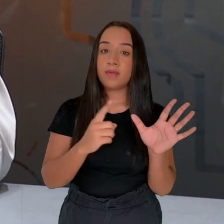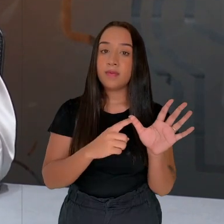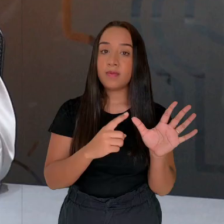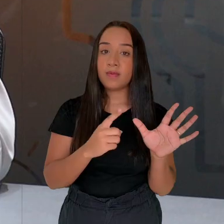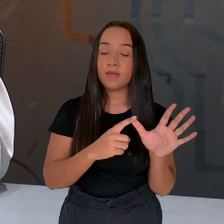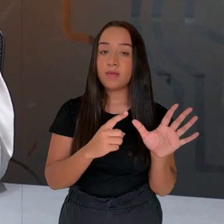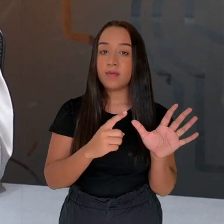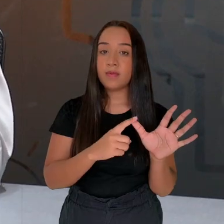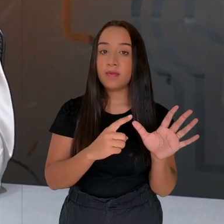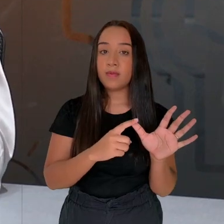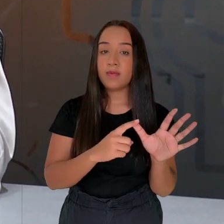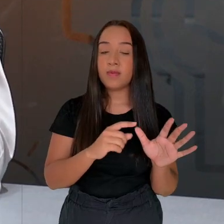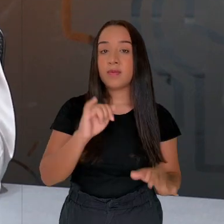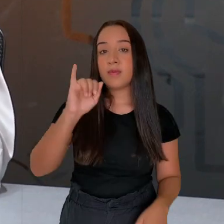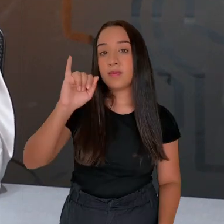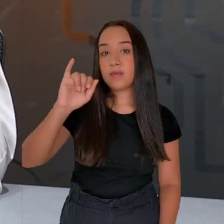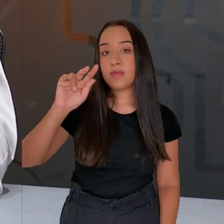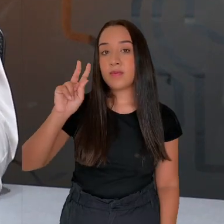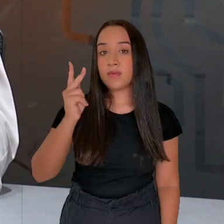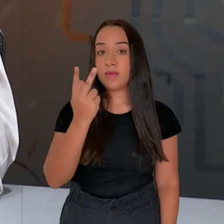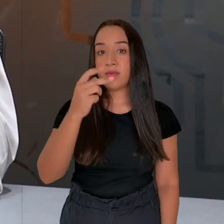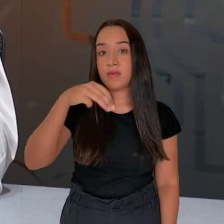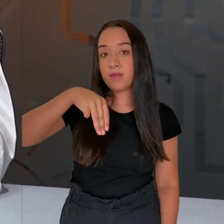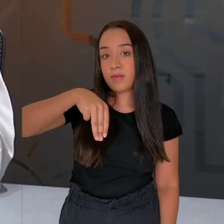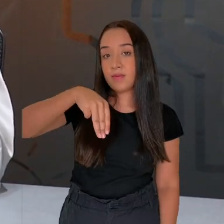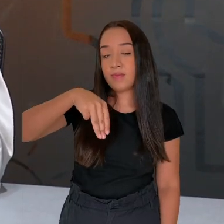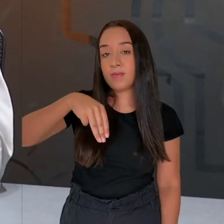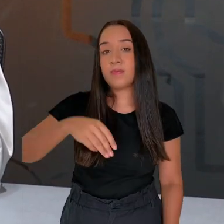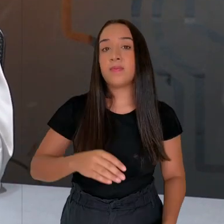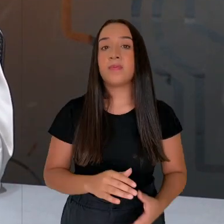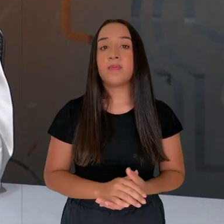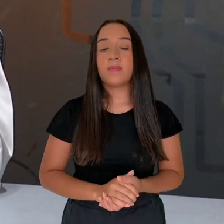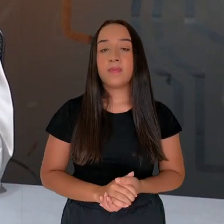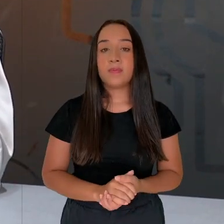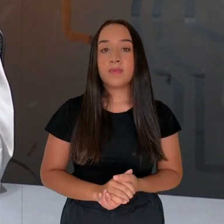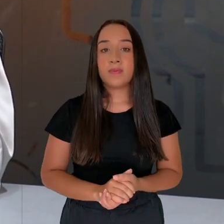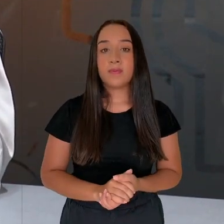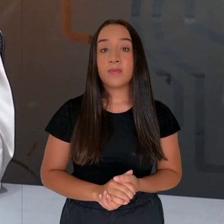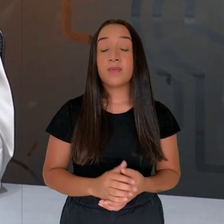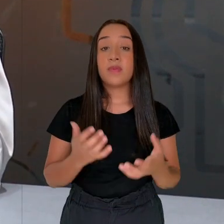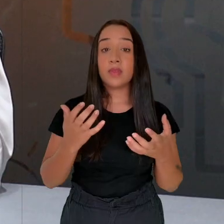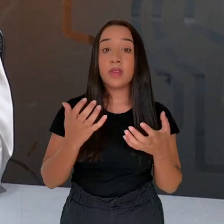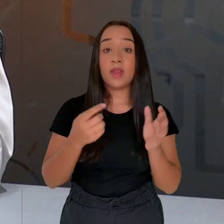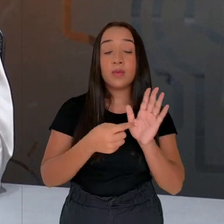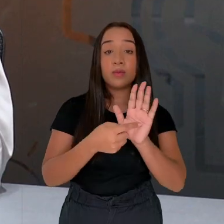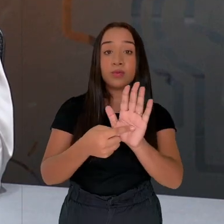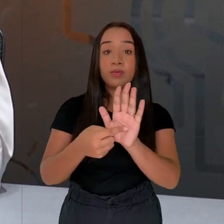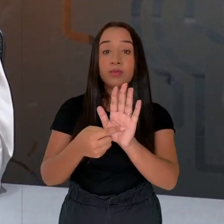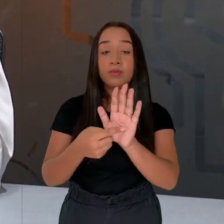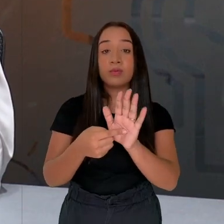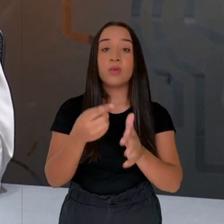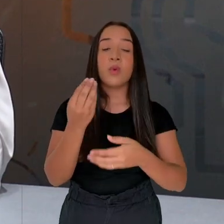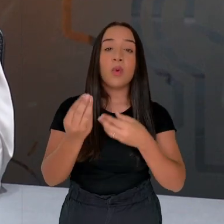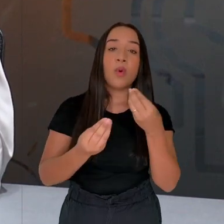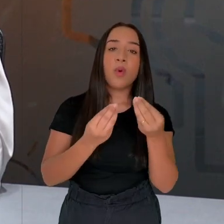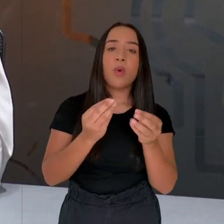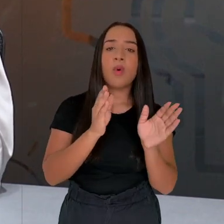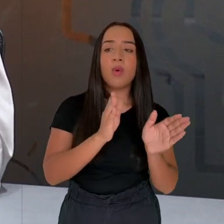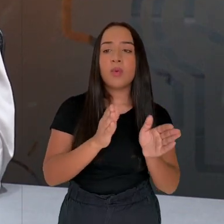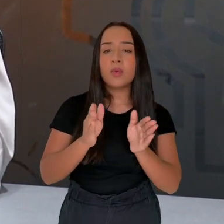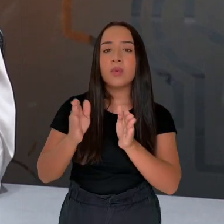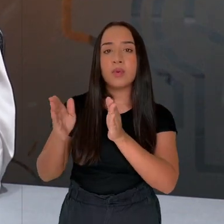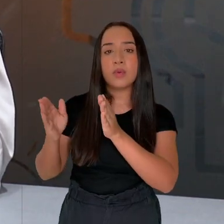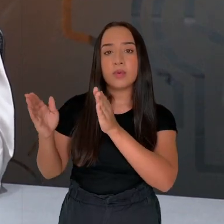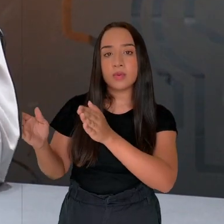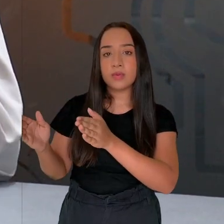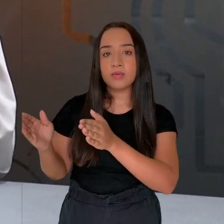estão boas, geralmente é uma ligação aflita, né? E a gente está aqui para tentar ajudar a entender o defeito, o que